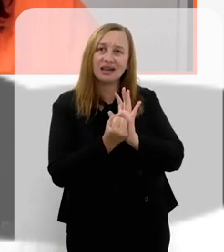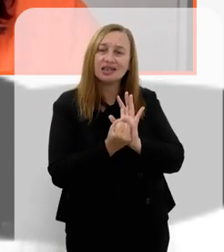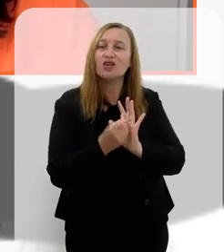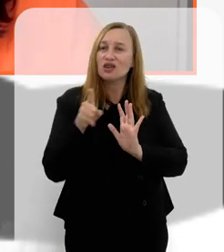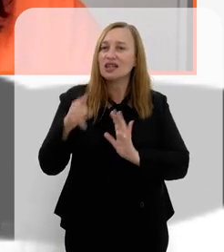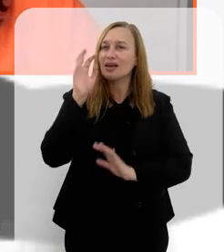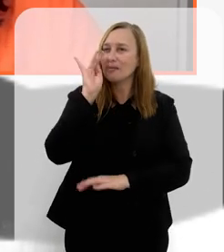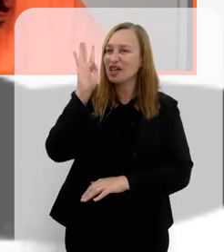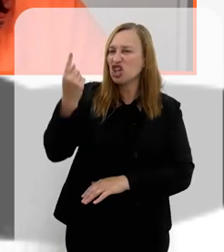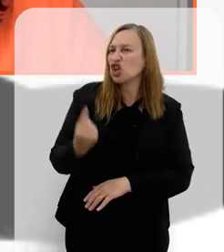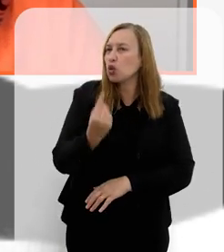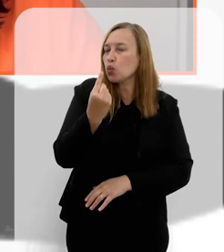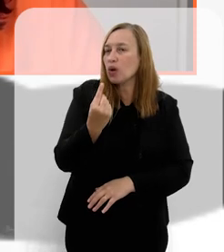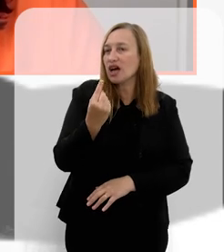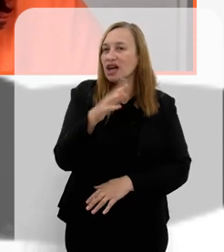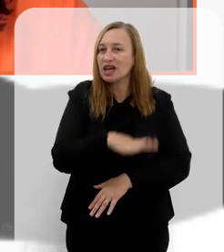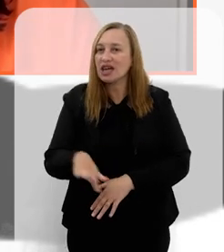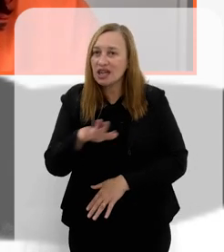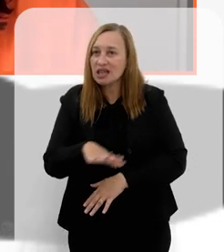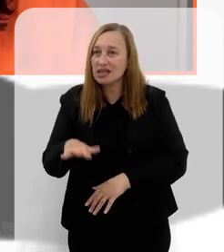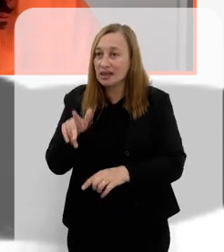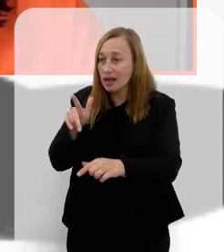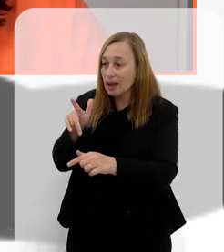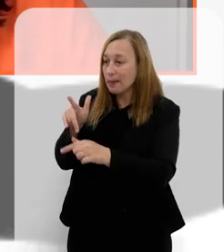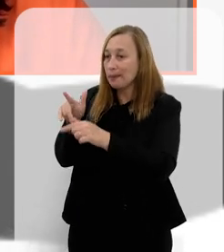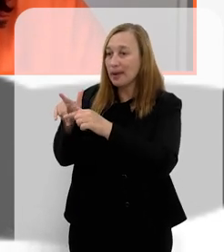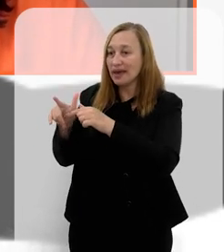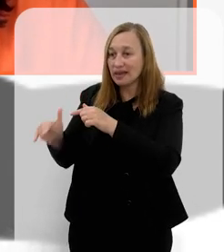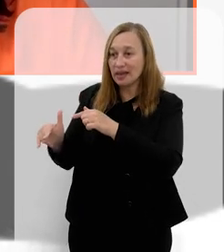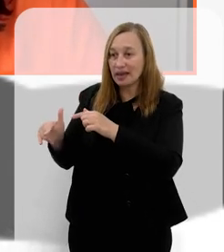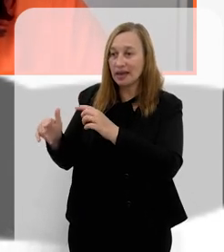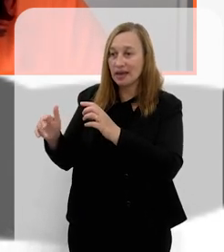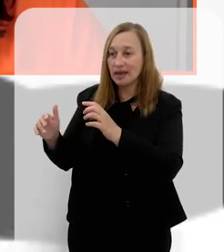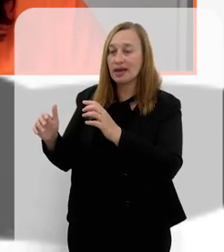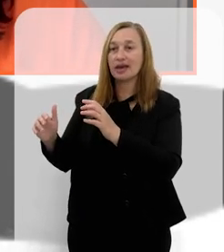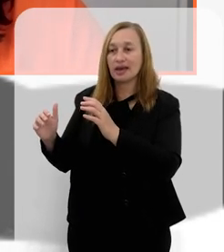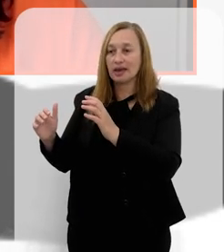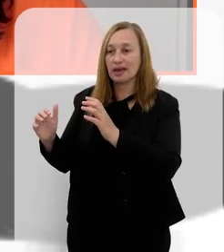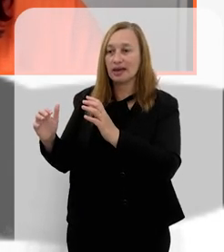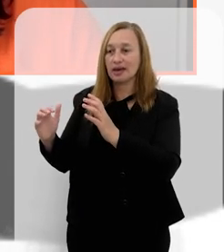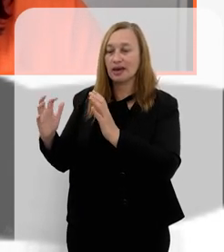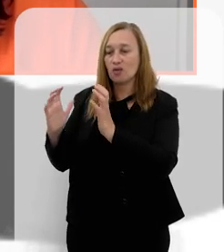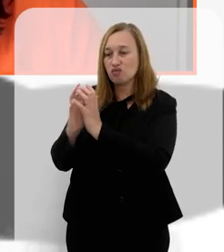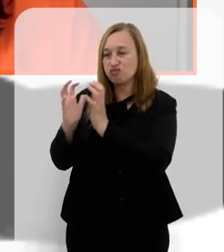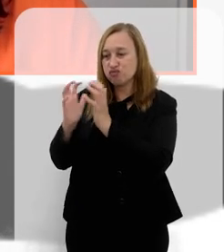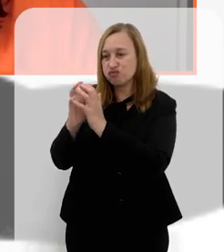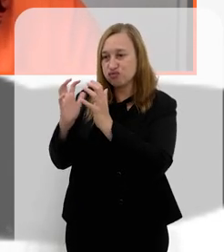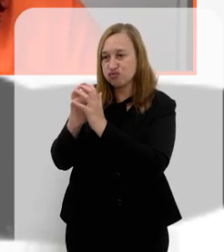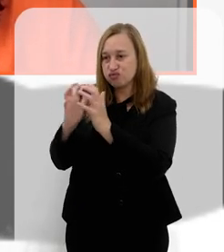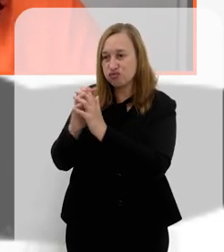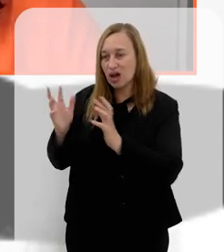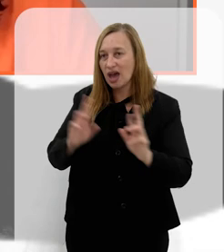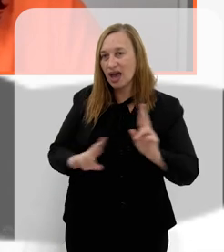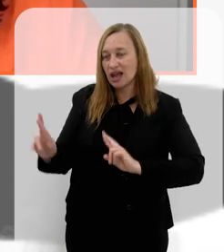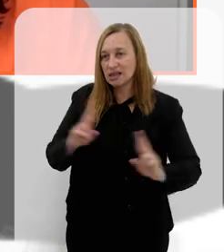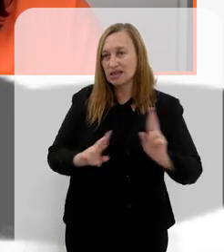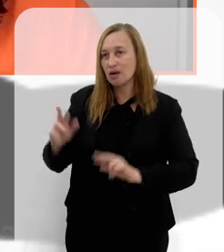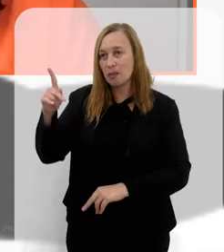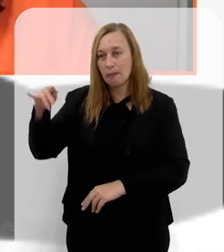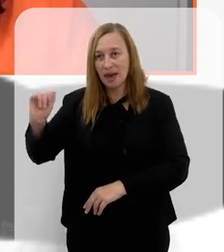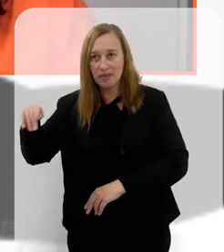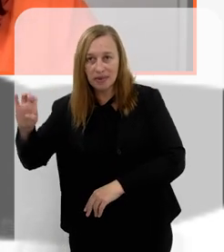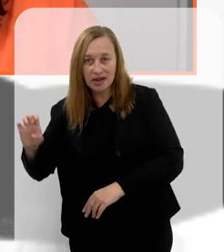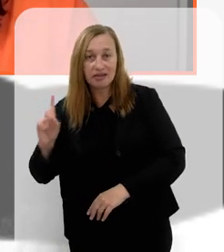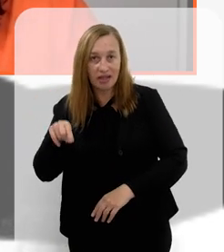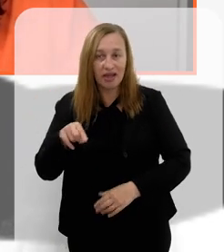demais, né? Você assim. imaginar que uma criança é capaz de intervir positivamente num relacionamento complexo Pô, é meu irmão, de